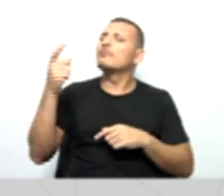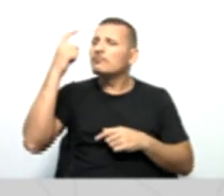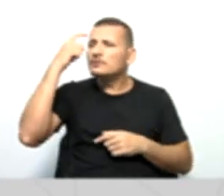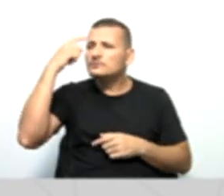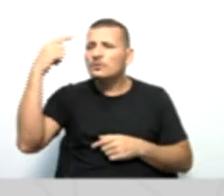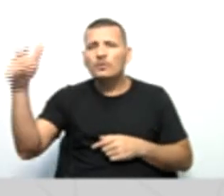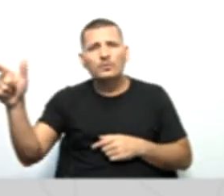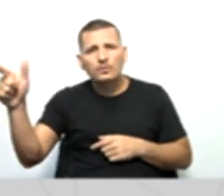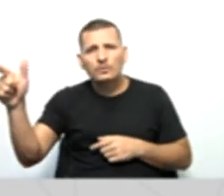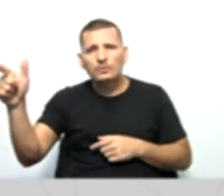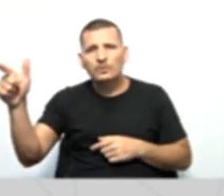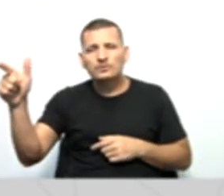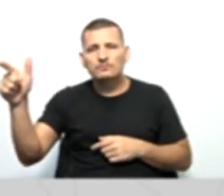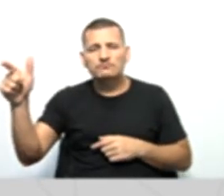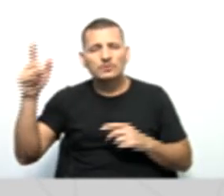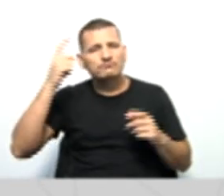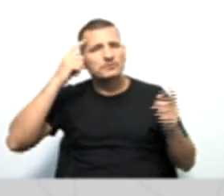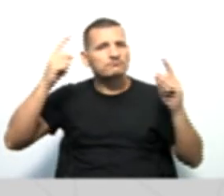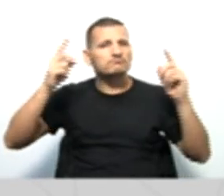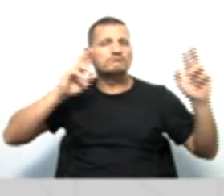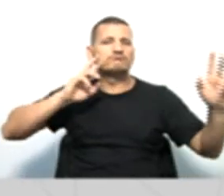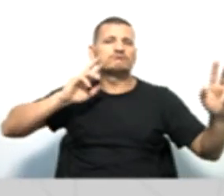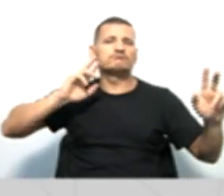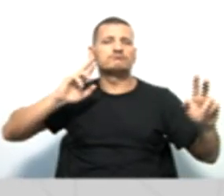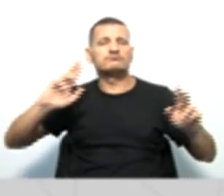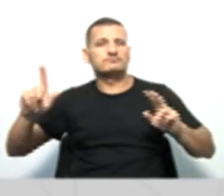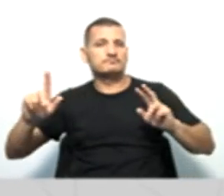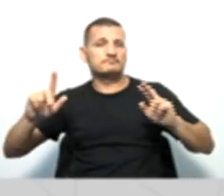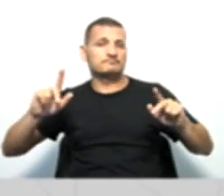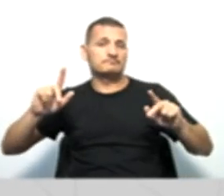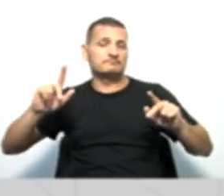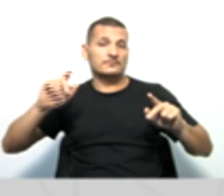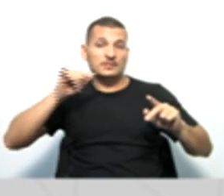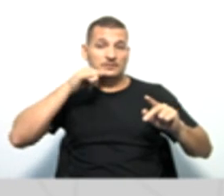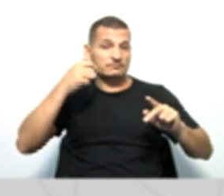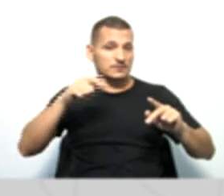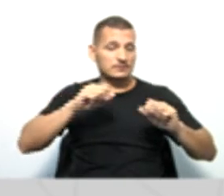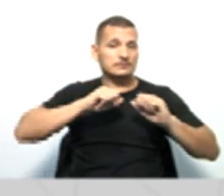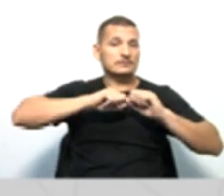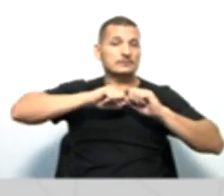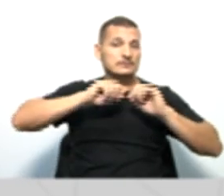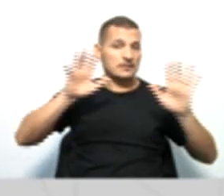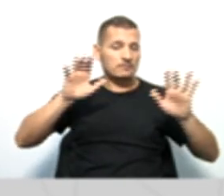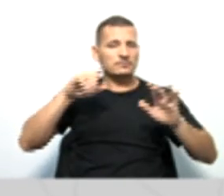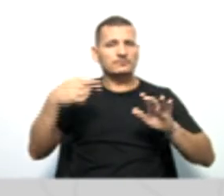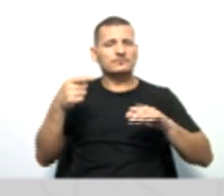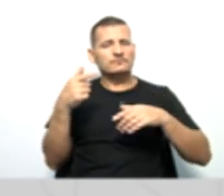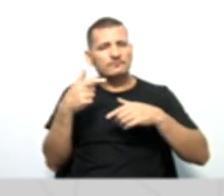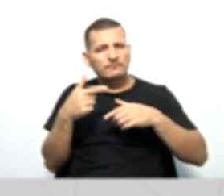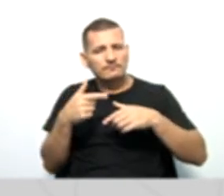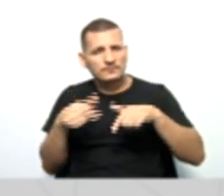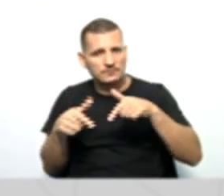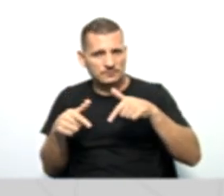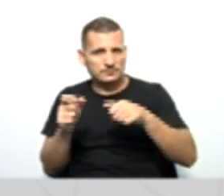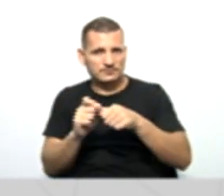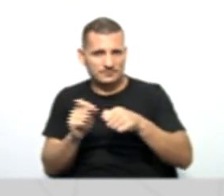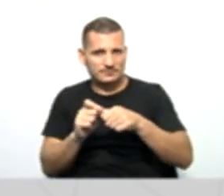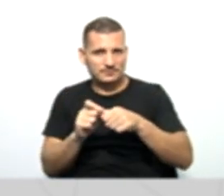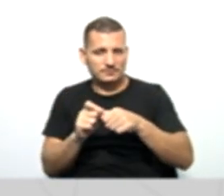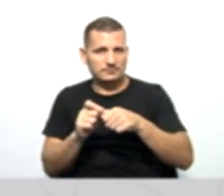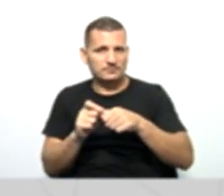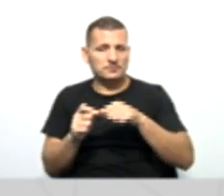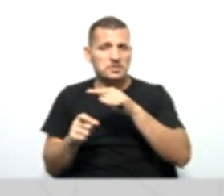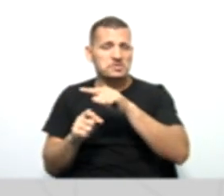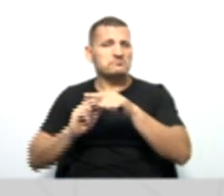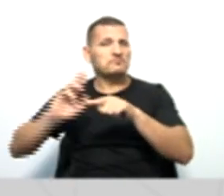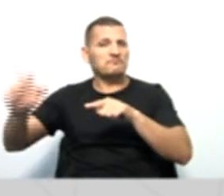professor Ademar ele está pensando outra, e se a gente não tiver essa clareza, na hora que a gente for executar a tarefa, ele vai executar de